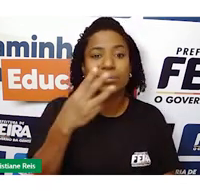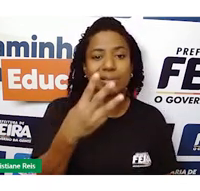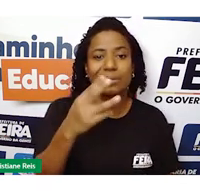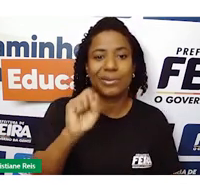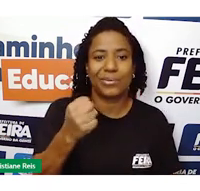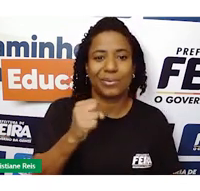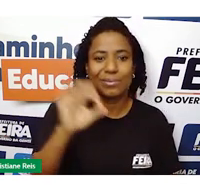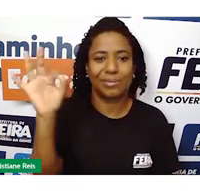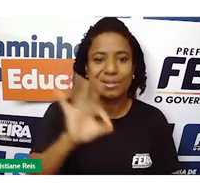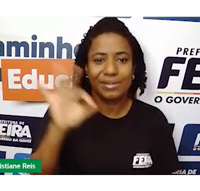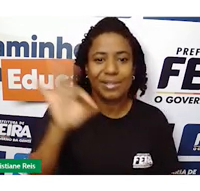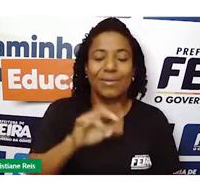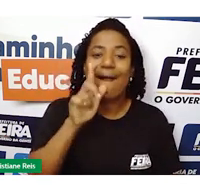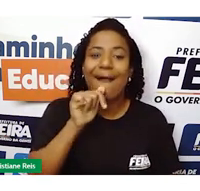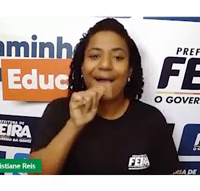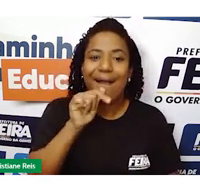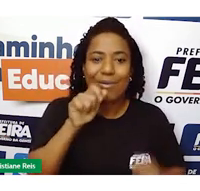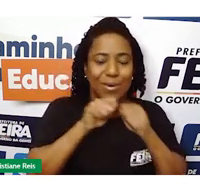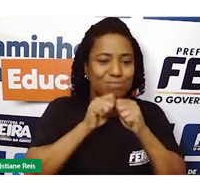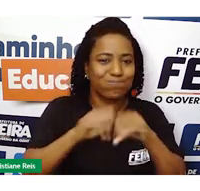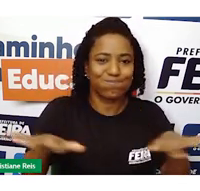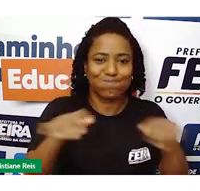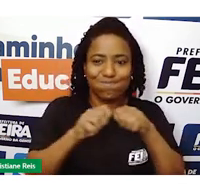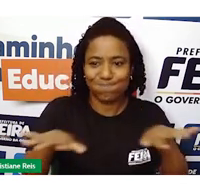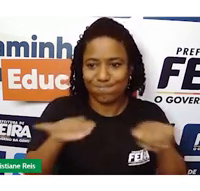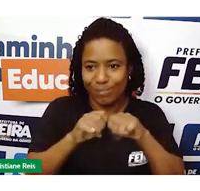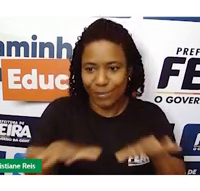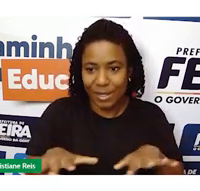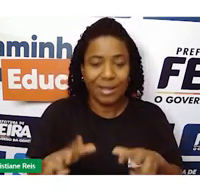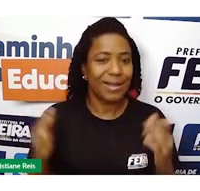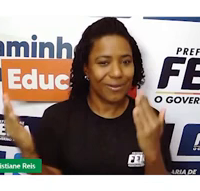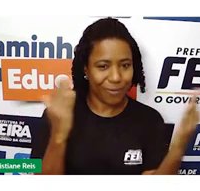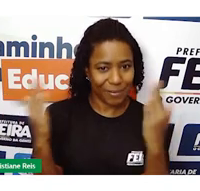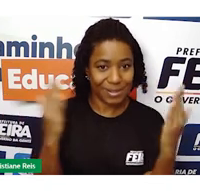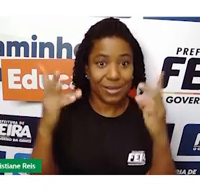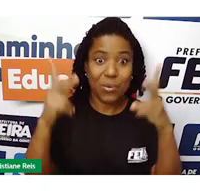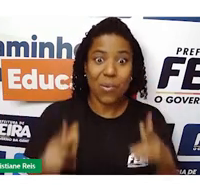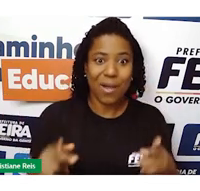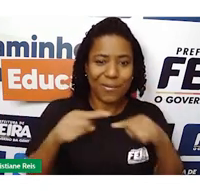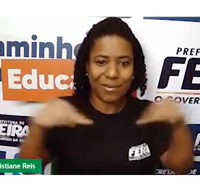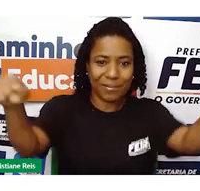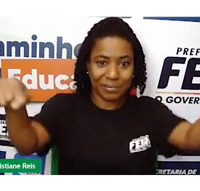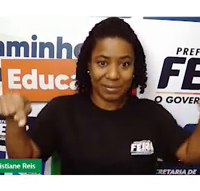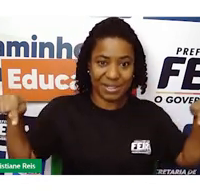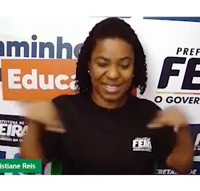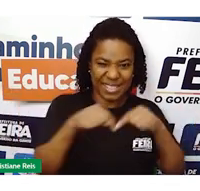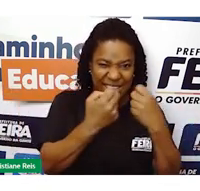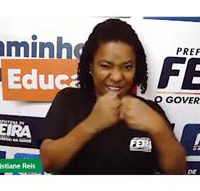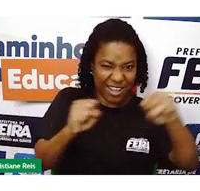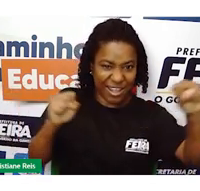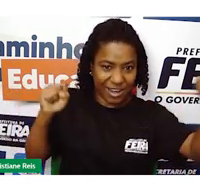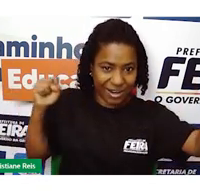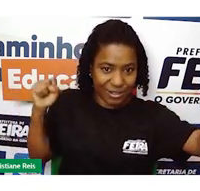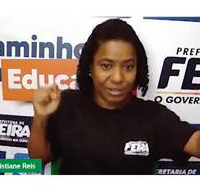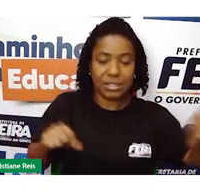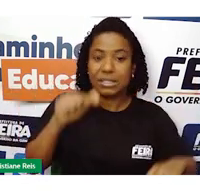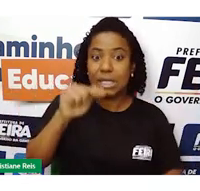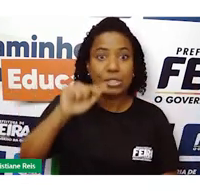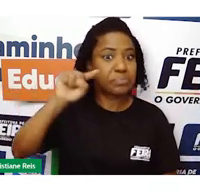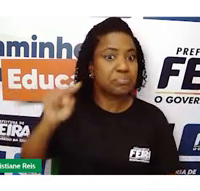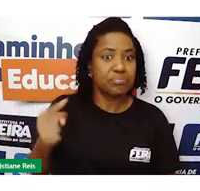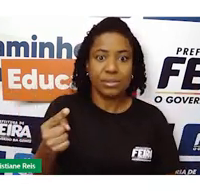a 7 mil piscinas olímpicas por dia. Nós temos redes muito antigas no Brasil. Estados da região norte